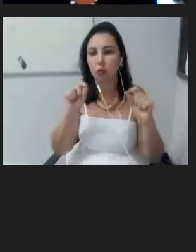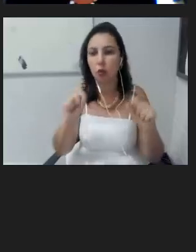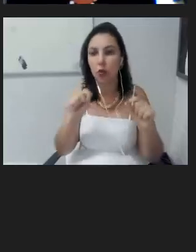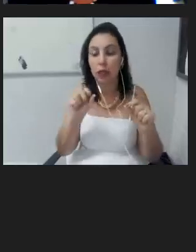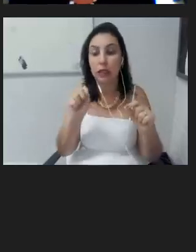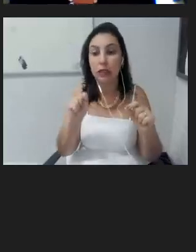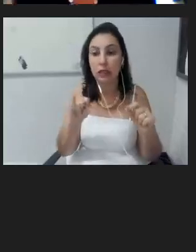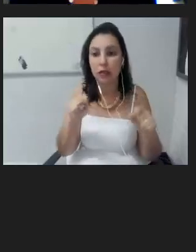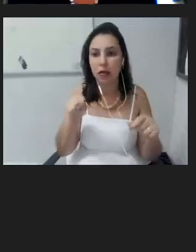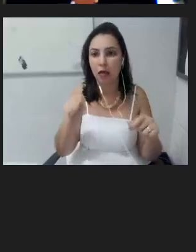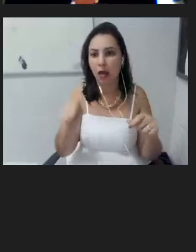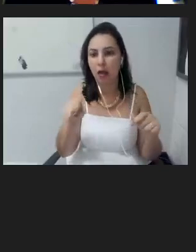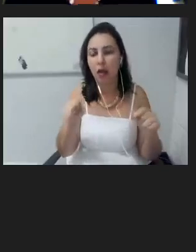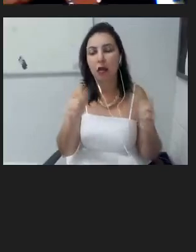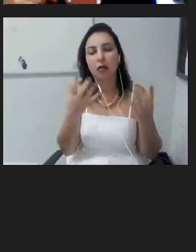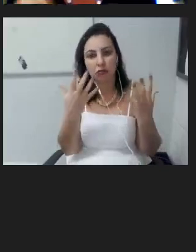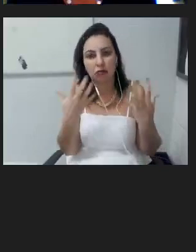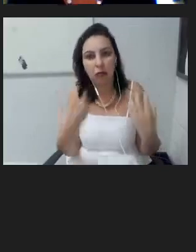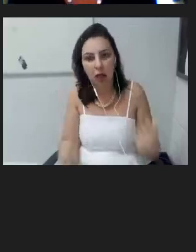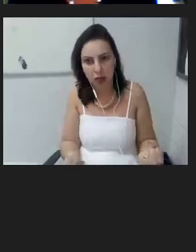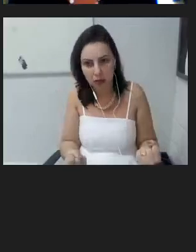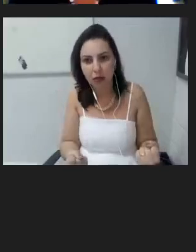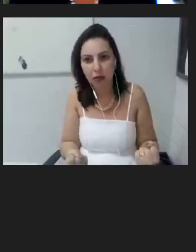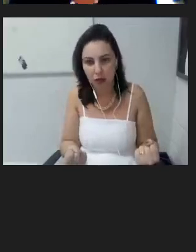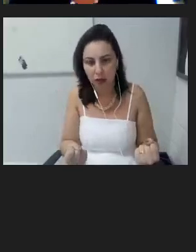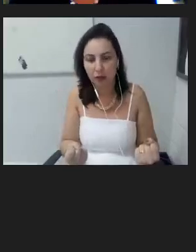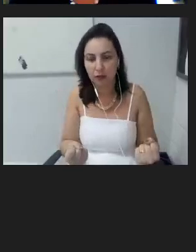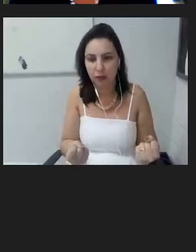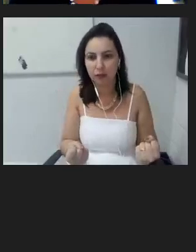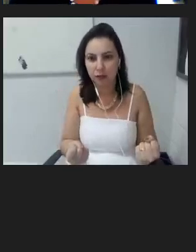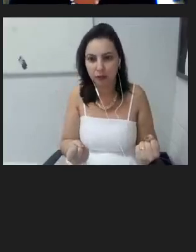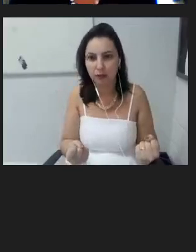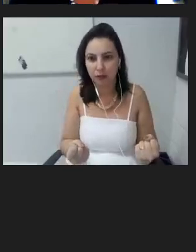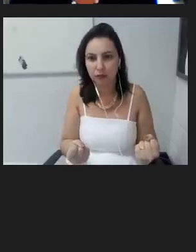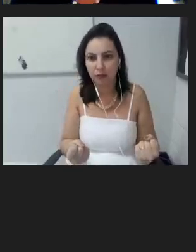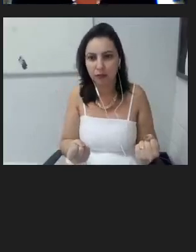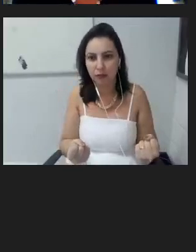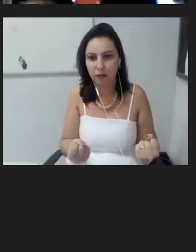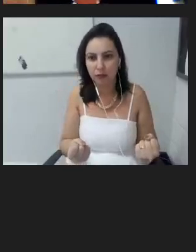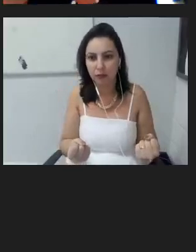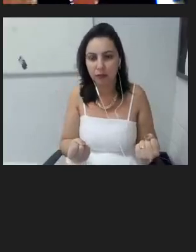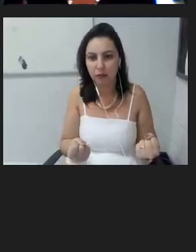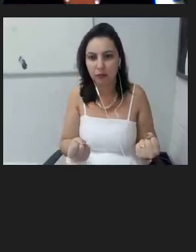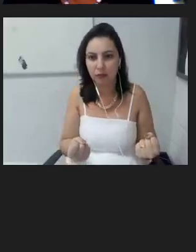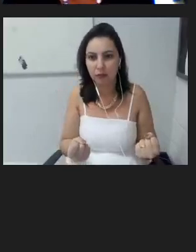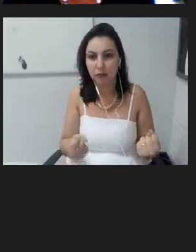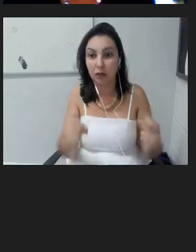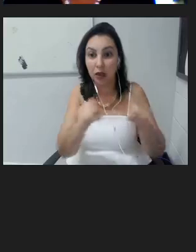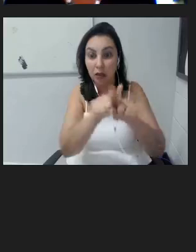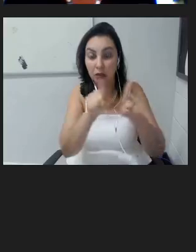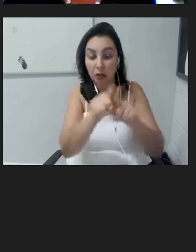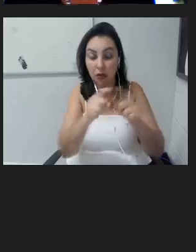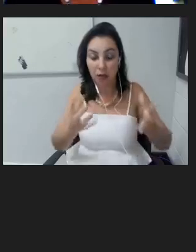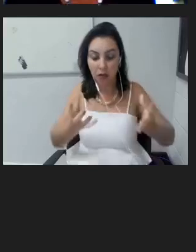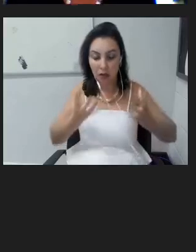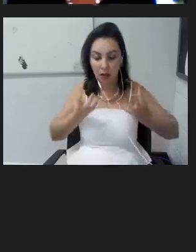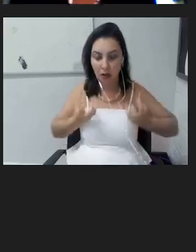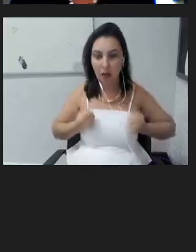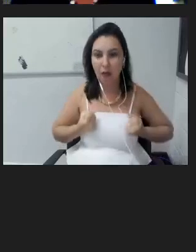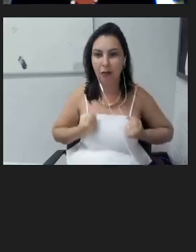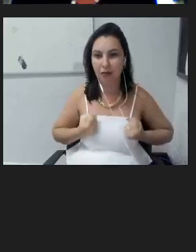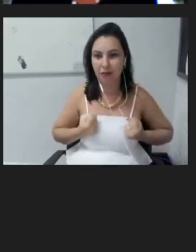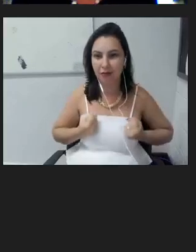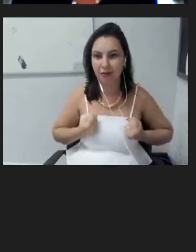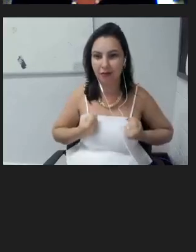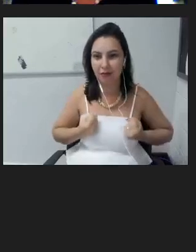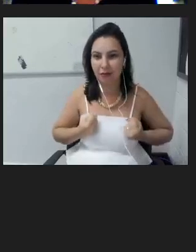se dispuser a acolher esse outro e ser acolhida por esse outro como ele é.